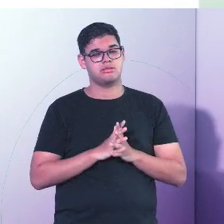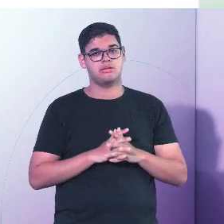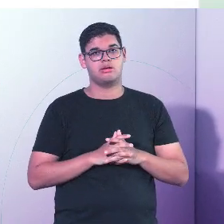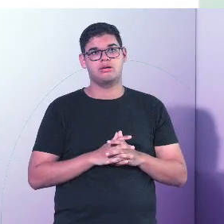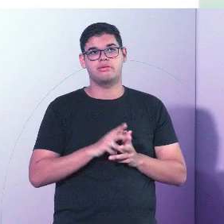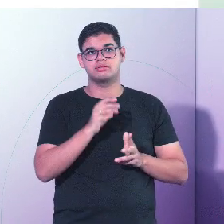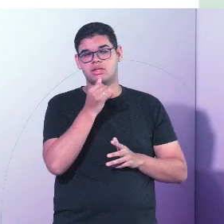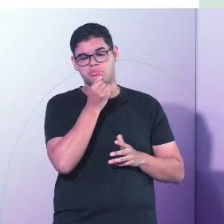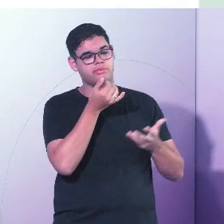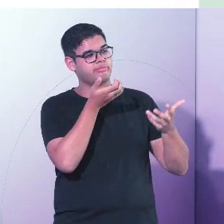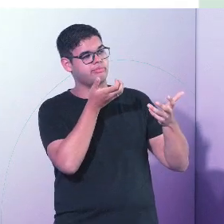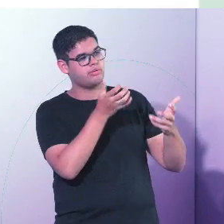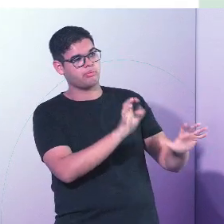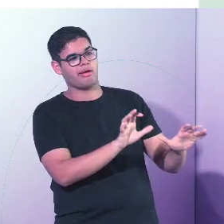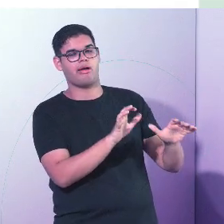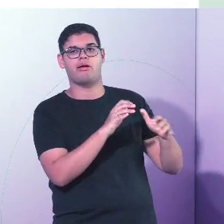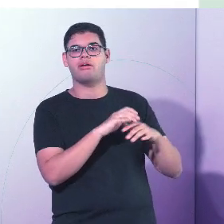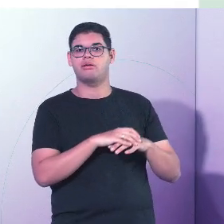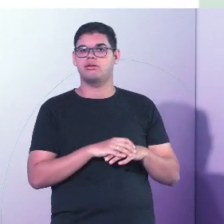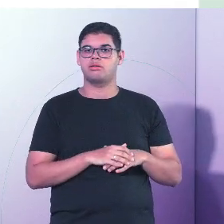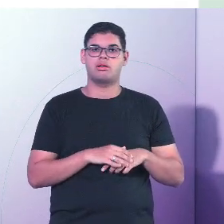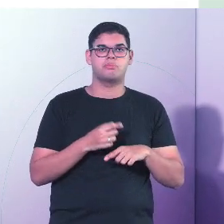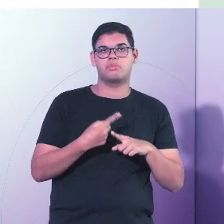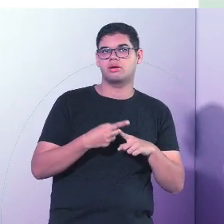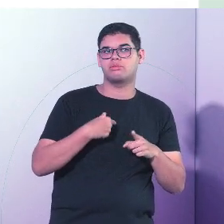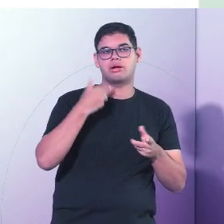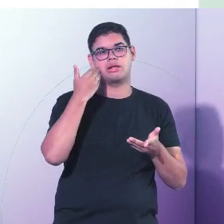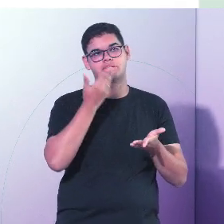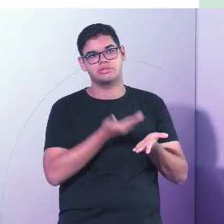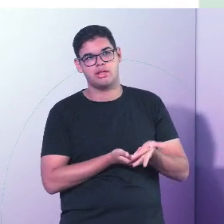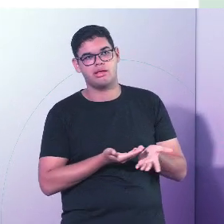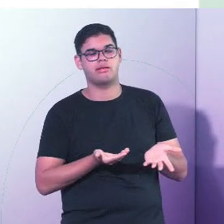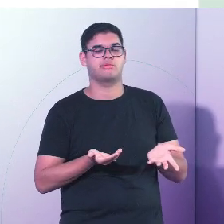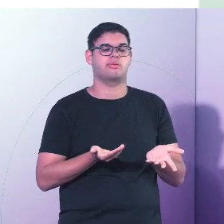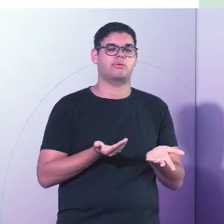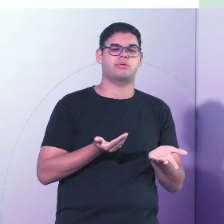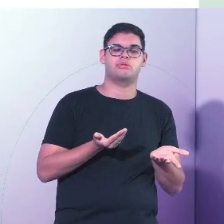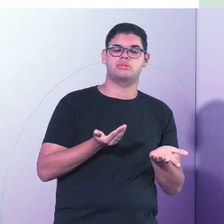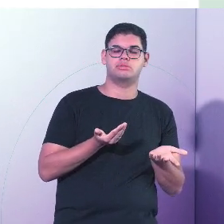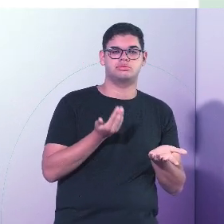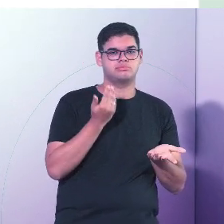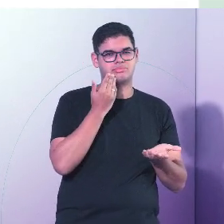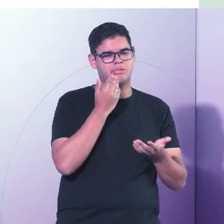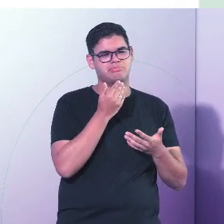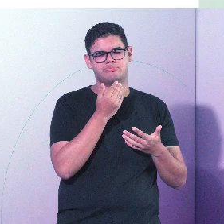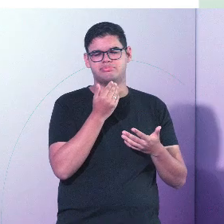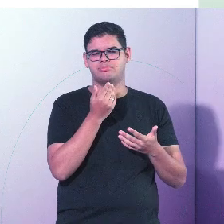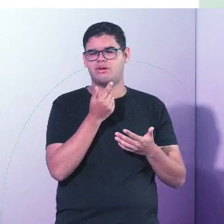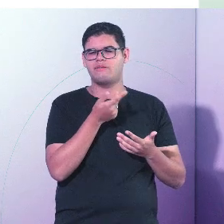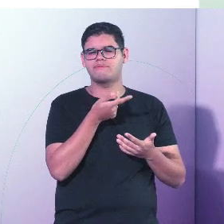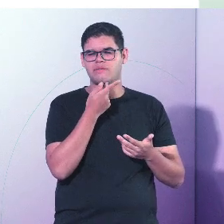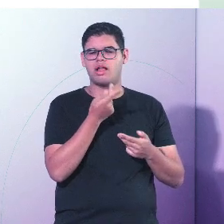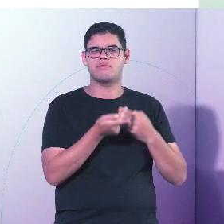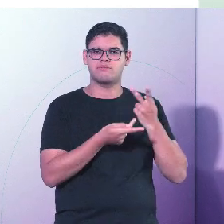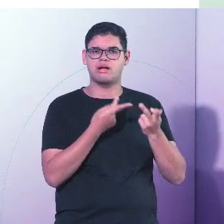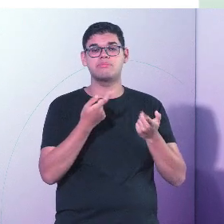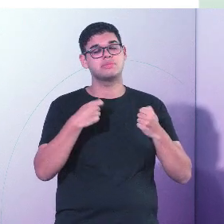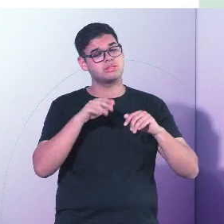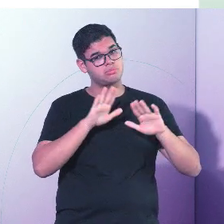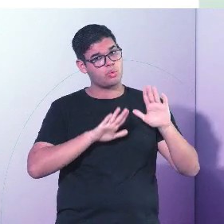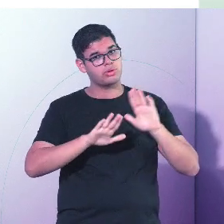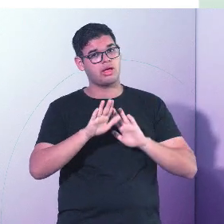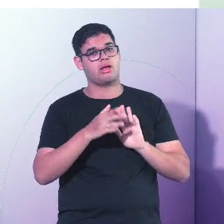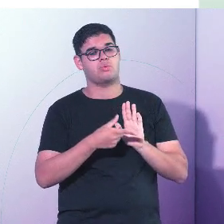ou seja porque você não acredita, seja porque aquilo não te afeta, sabe, é uma coisa que você precisa tomar cuidado com